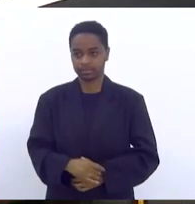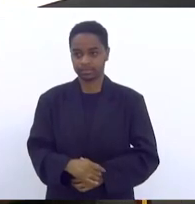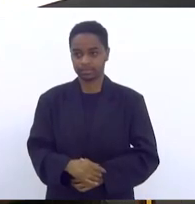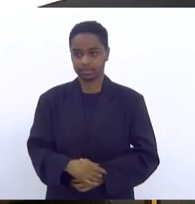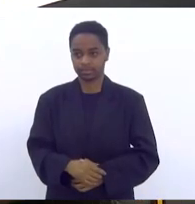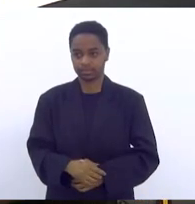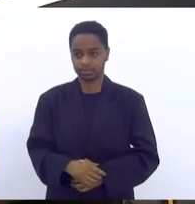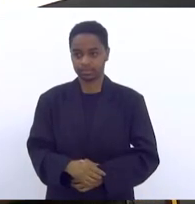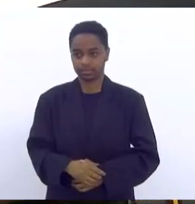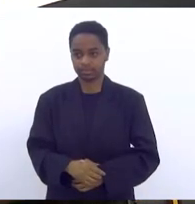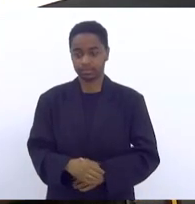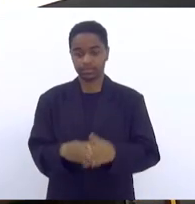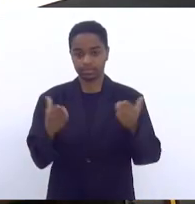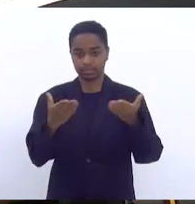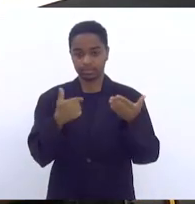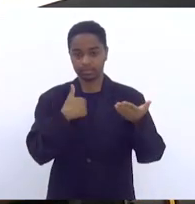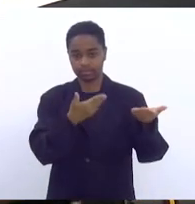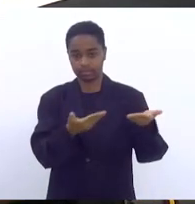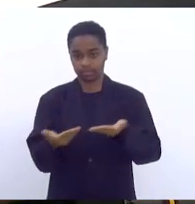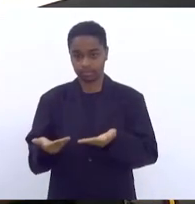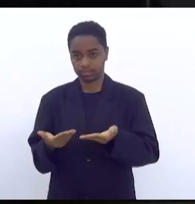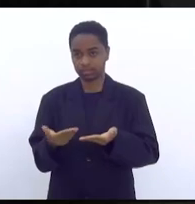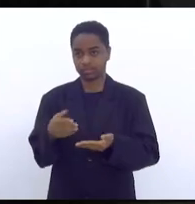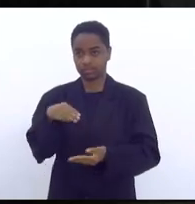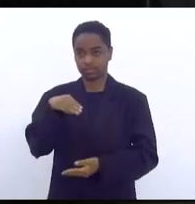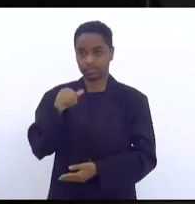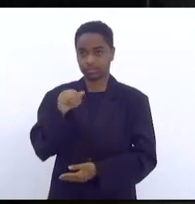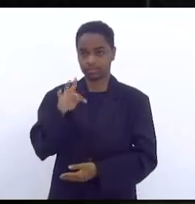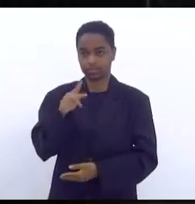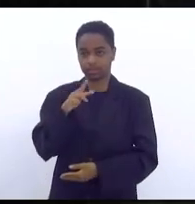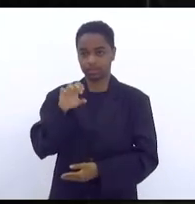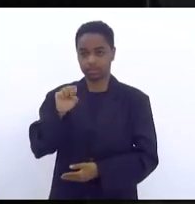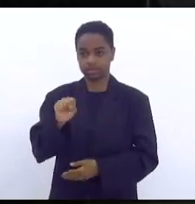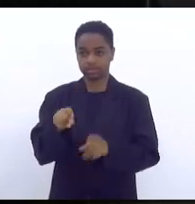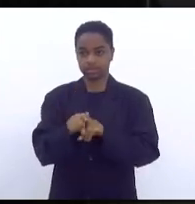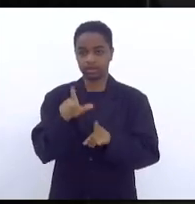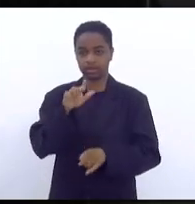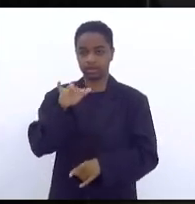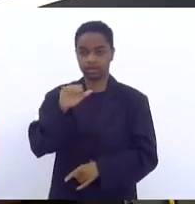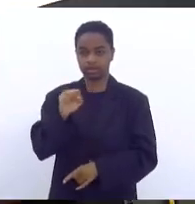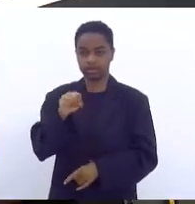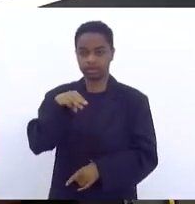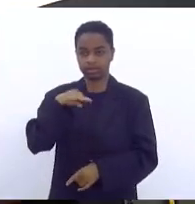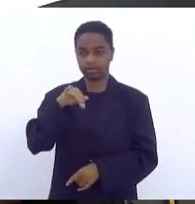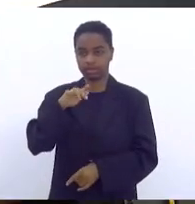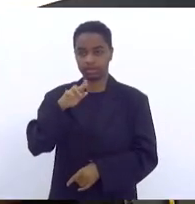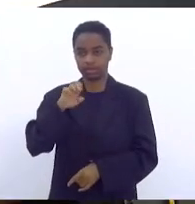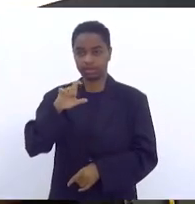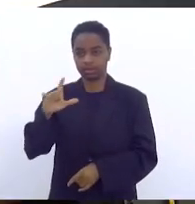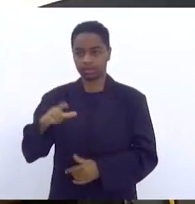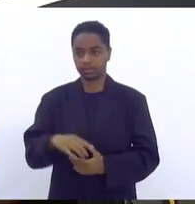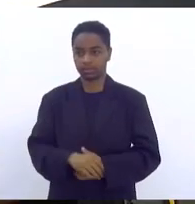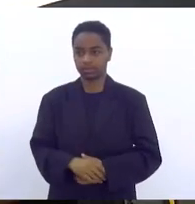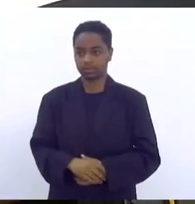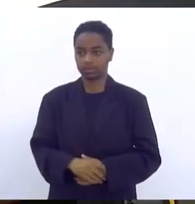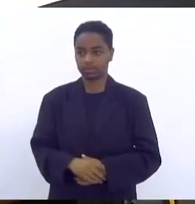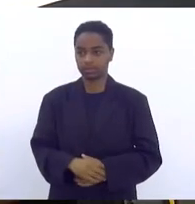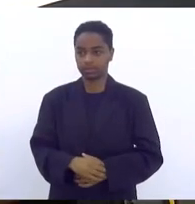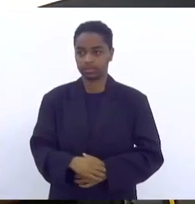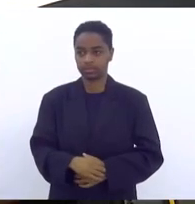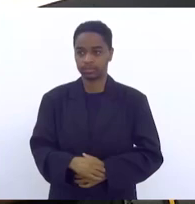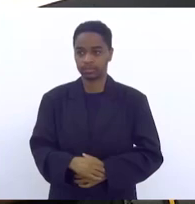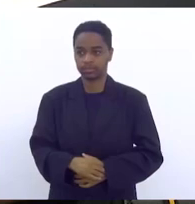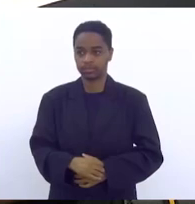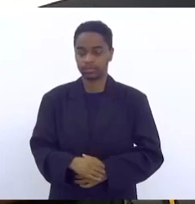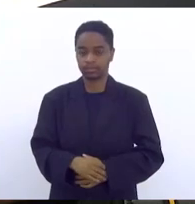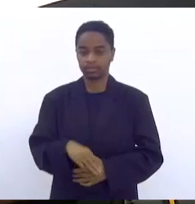Deus agora eu vou chamar o Mateus Botelho e luí Miguel Mateus Botelho de